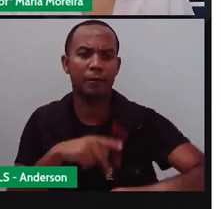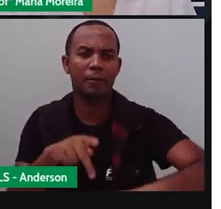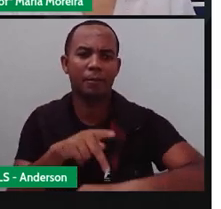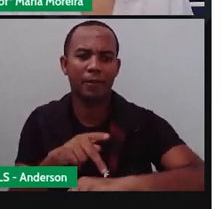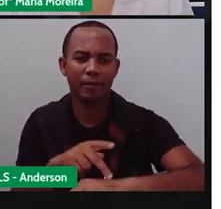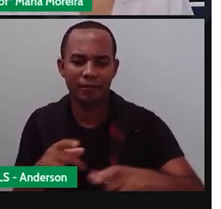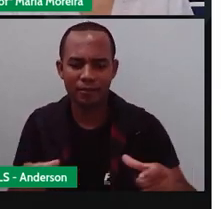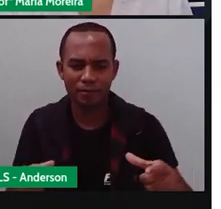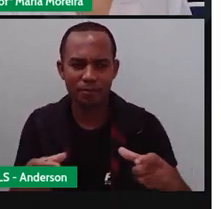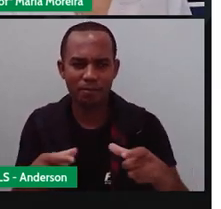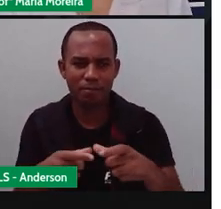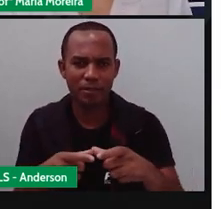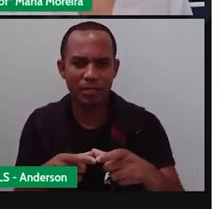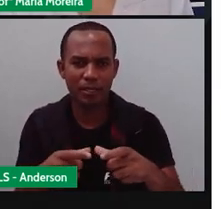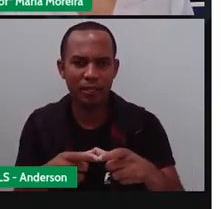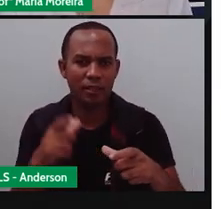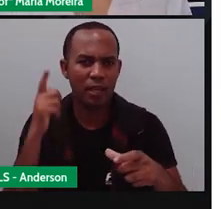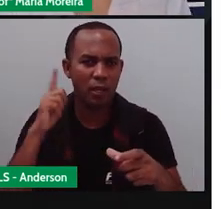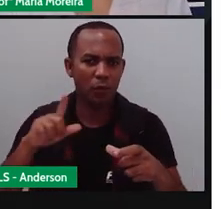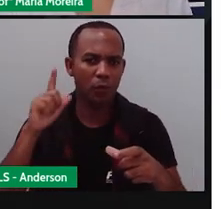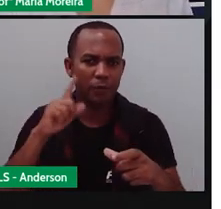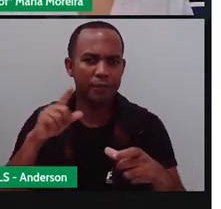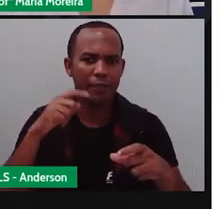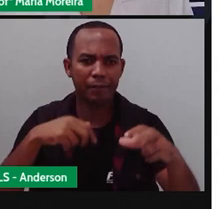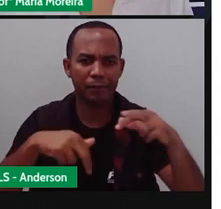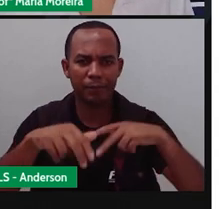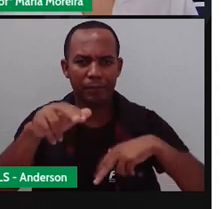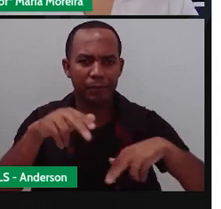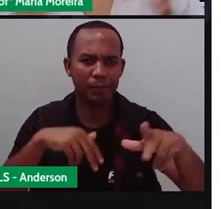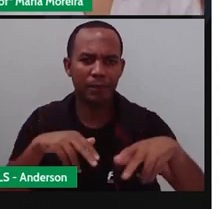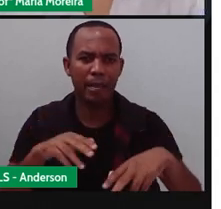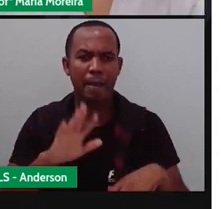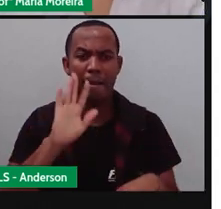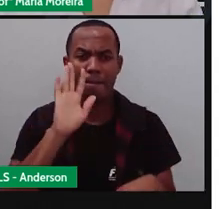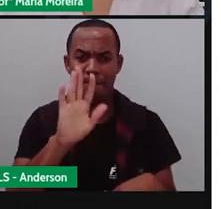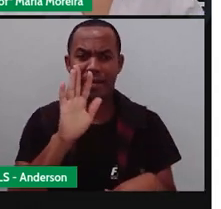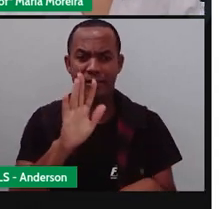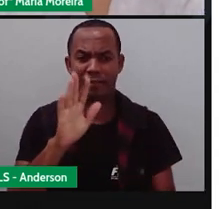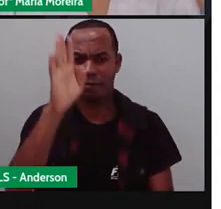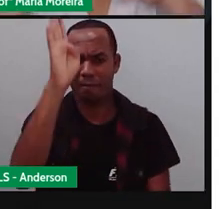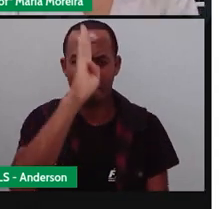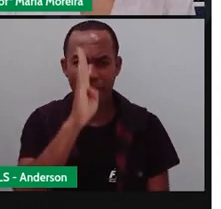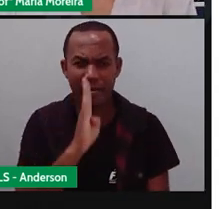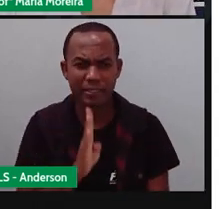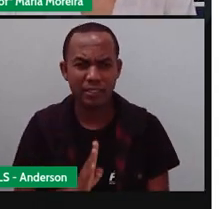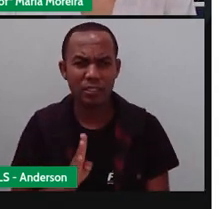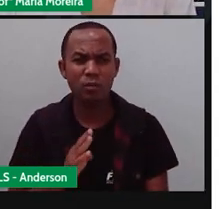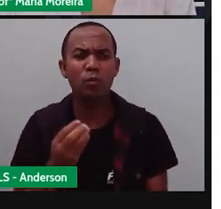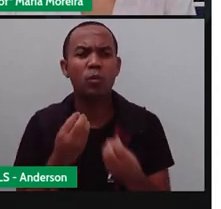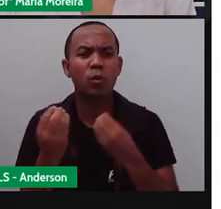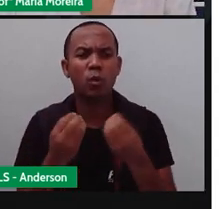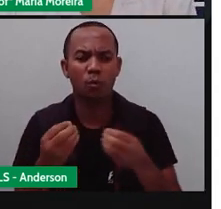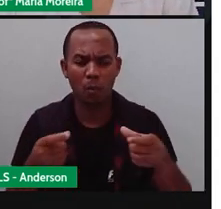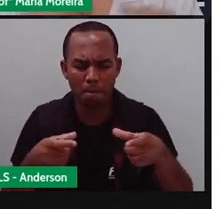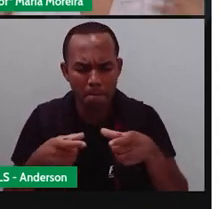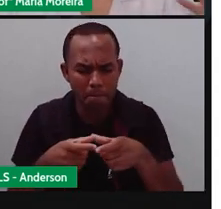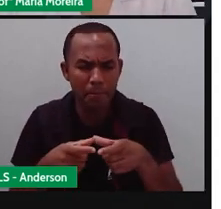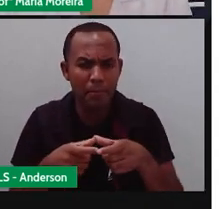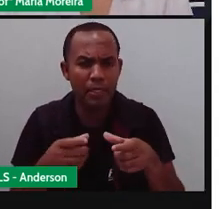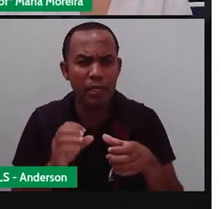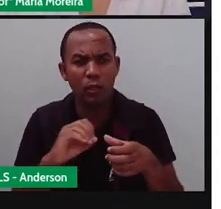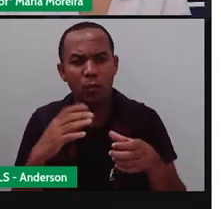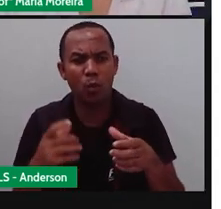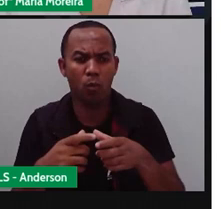né dessa rede de transporte minha pergunta para vocês o Brasil ele é grande ou pequeno vem a